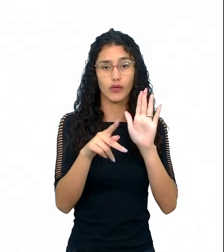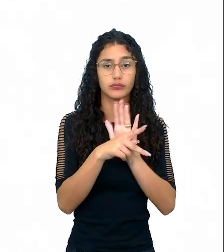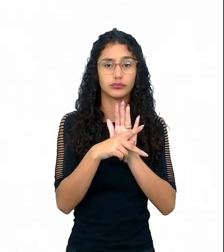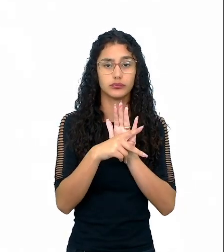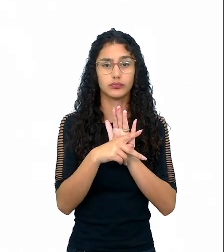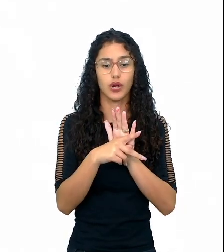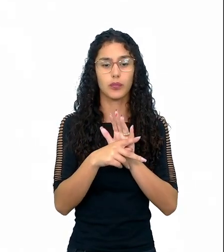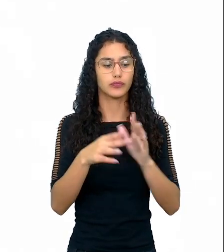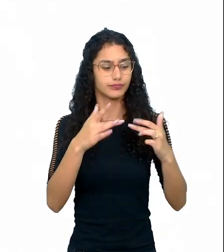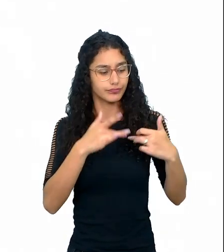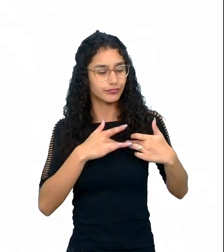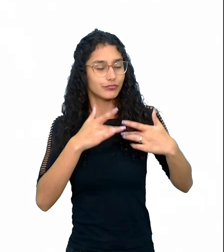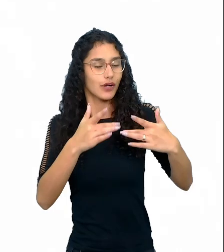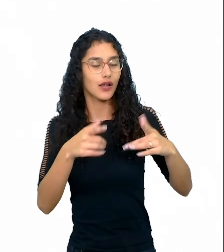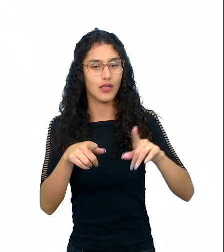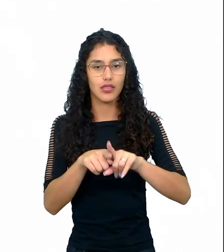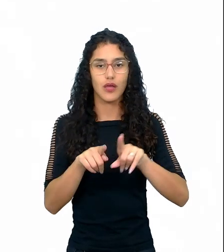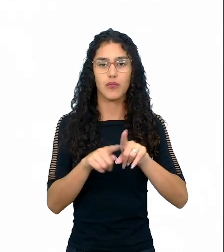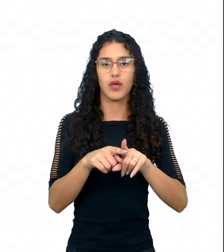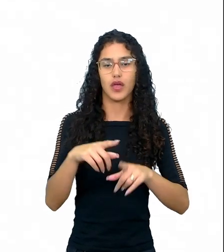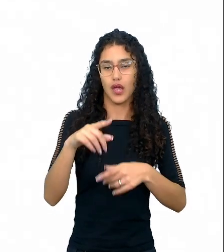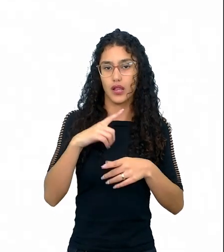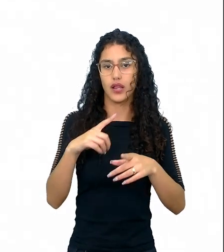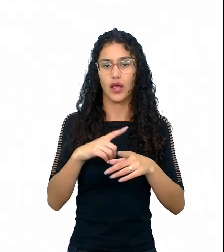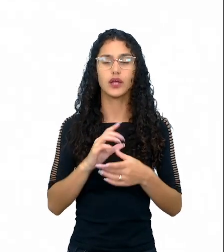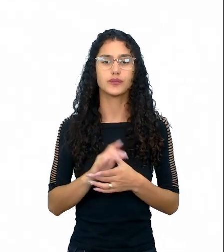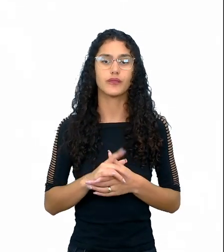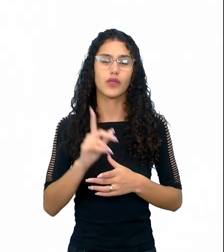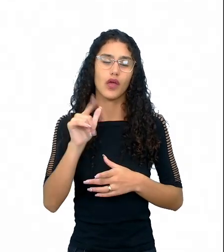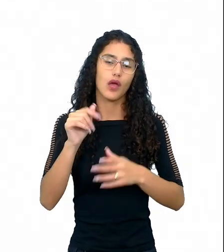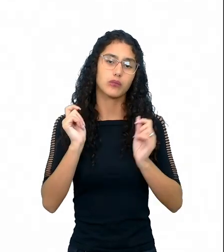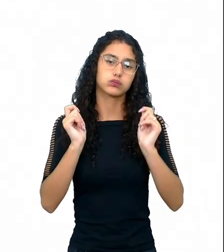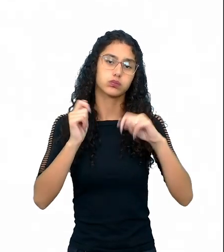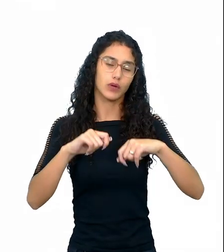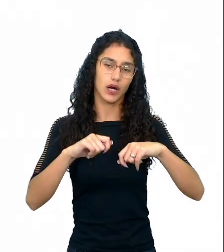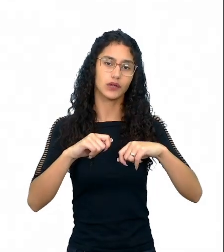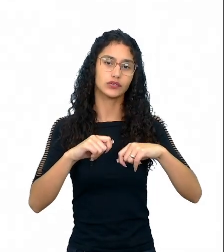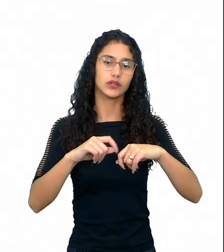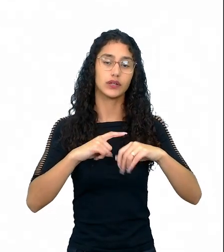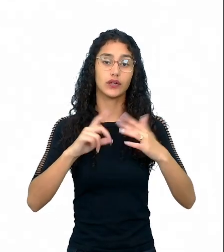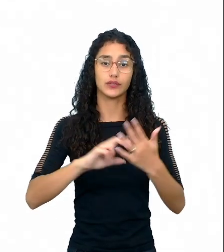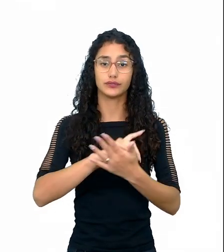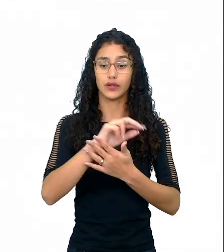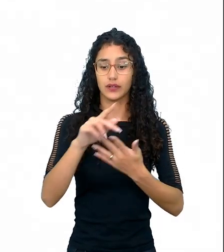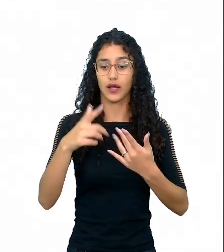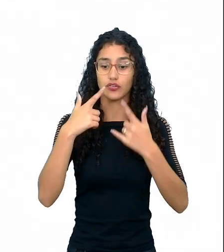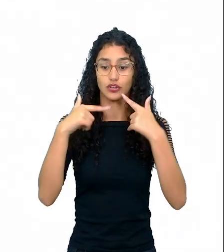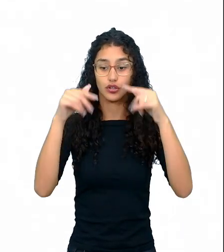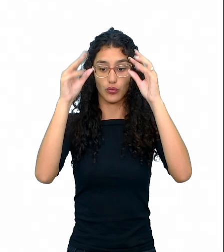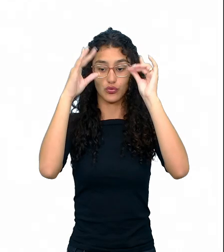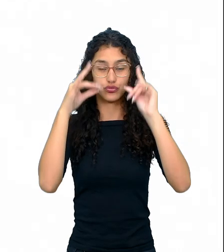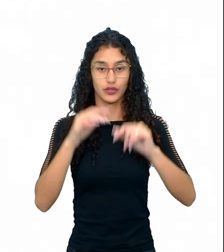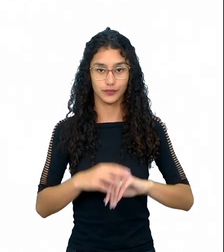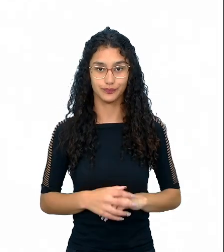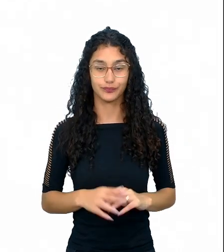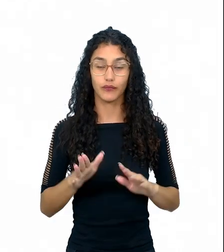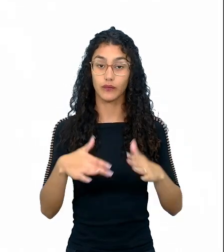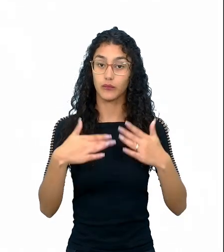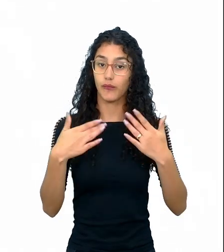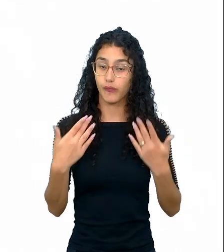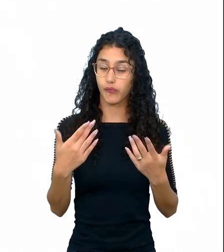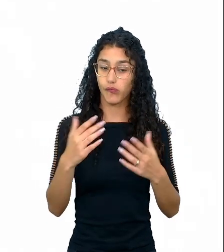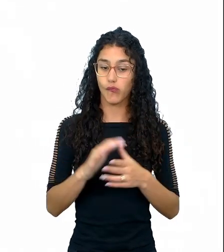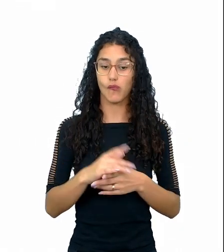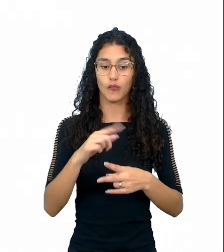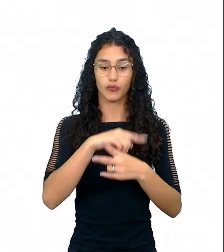nos próprios romances, né, mais atuais, existe, então, essa possibilidade das variedades linguísticas, né? Então, no